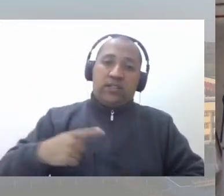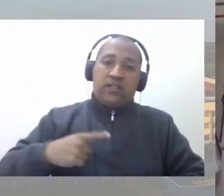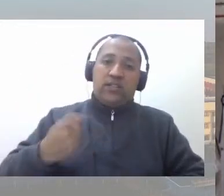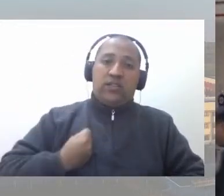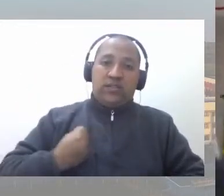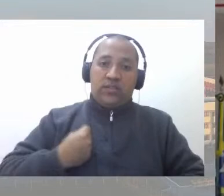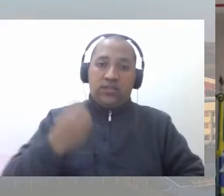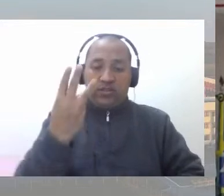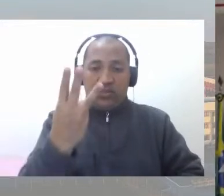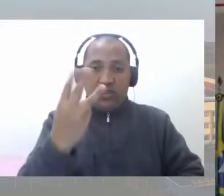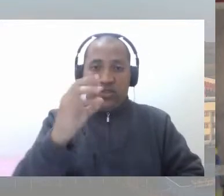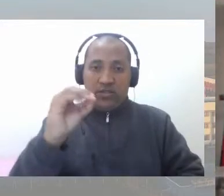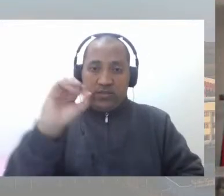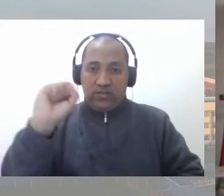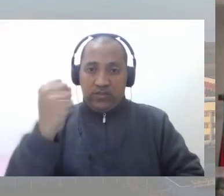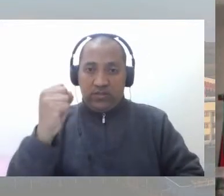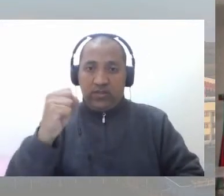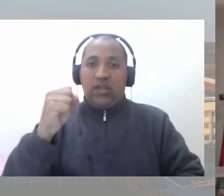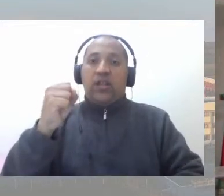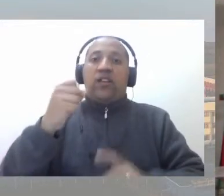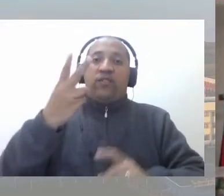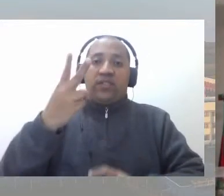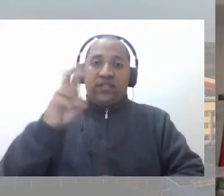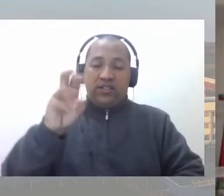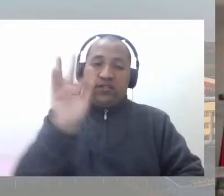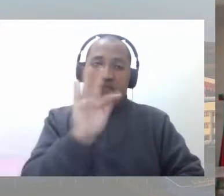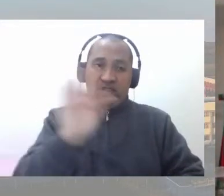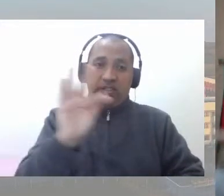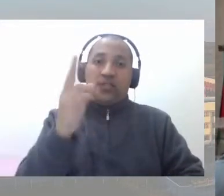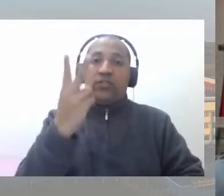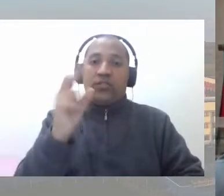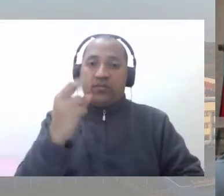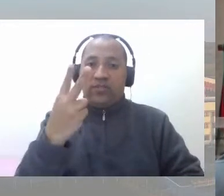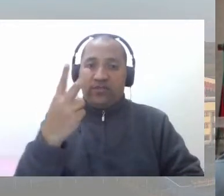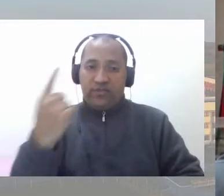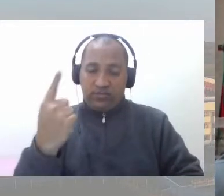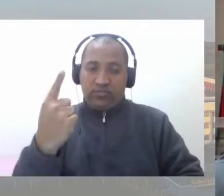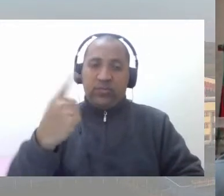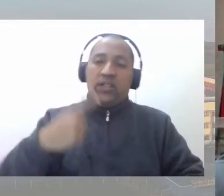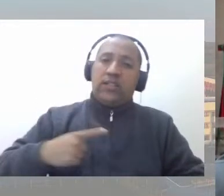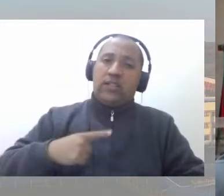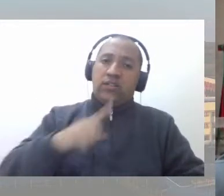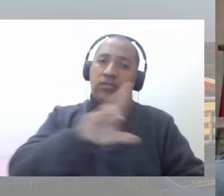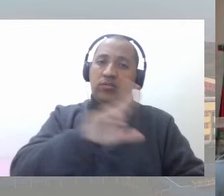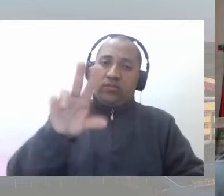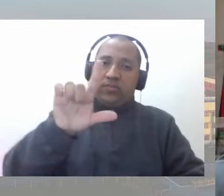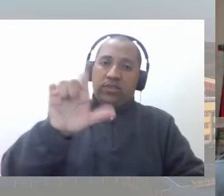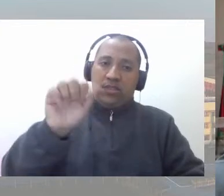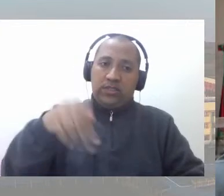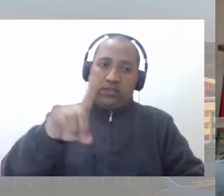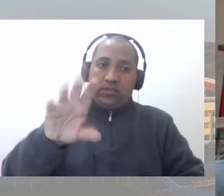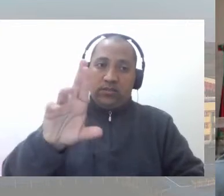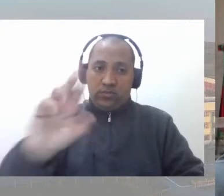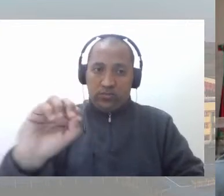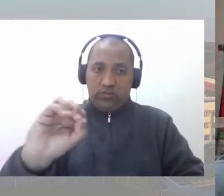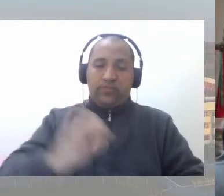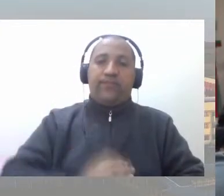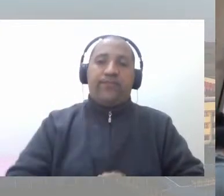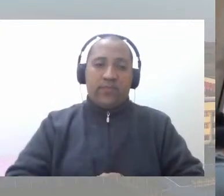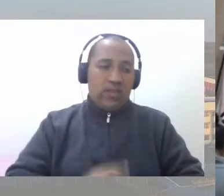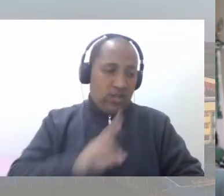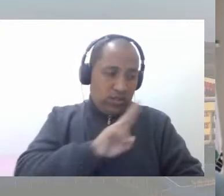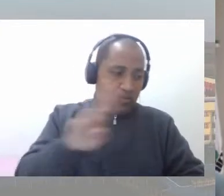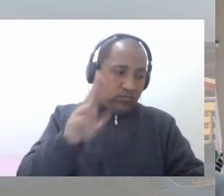308, de 25 de fevereiro de 2021. Leandro Carlos Dias Conde. O empossado